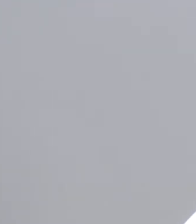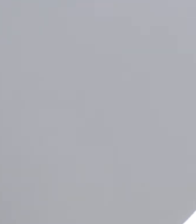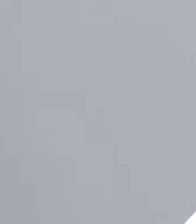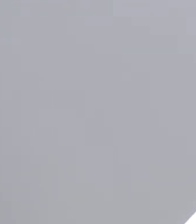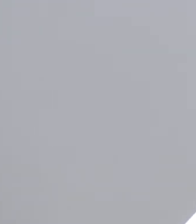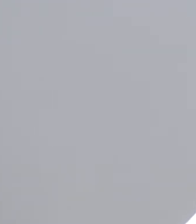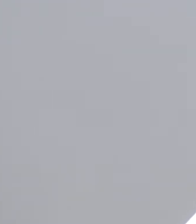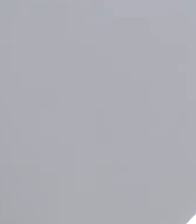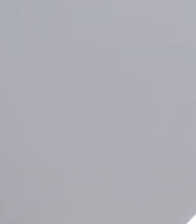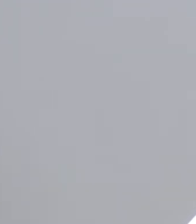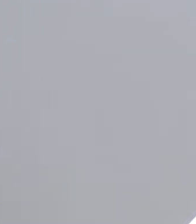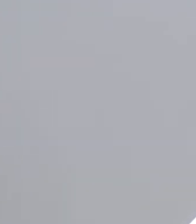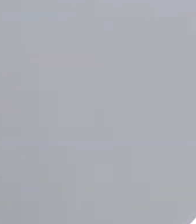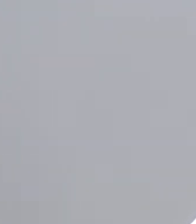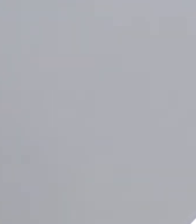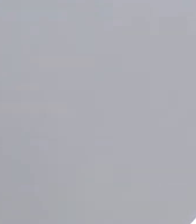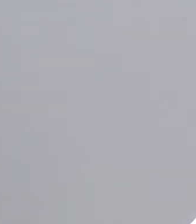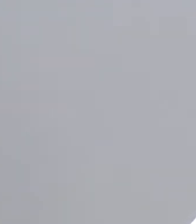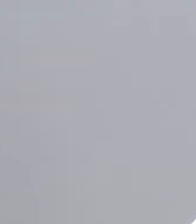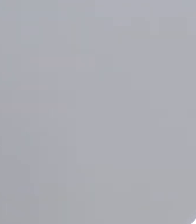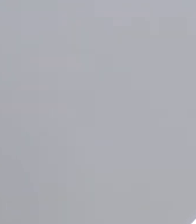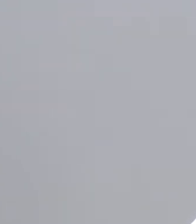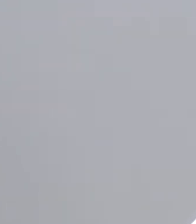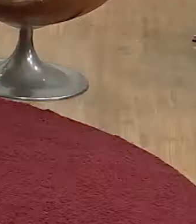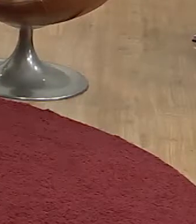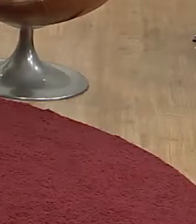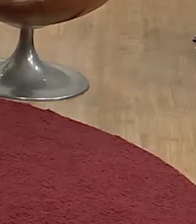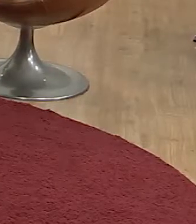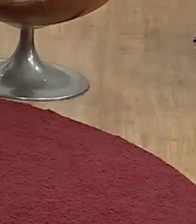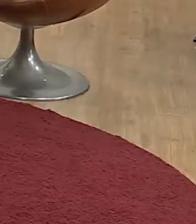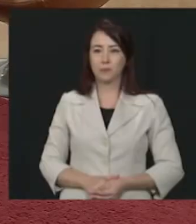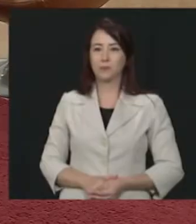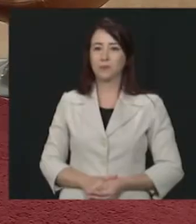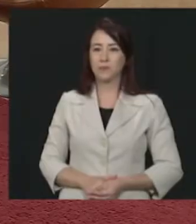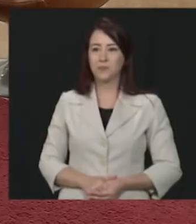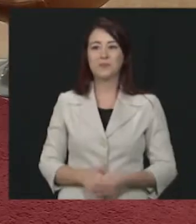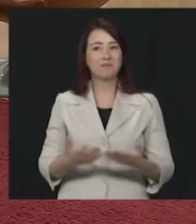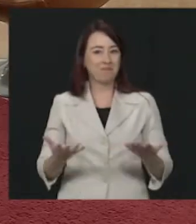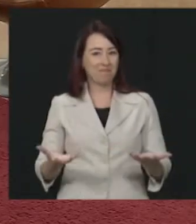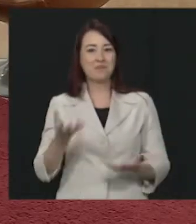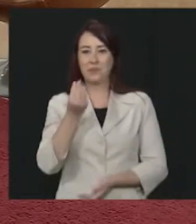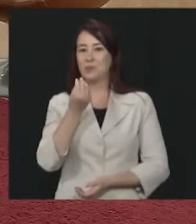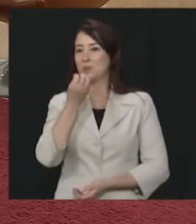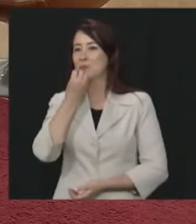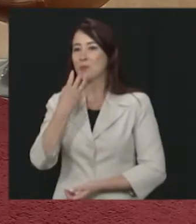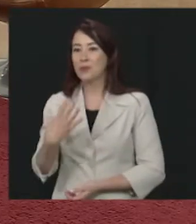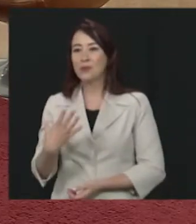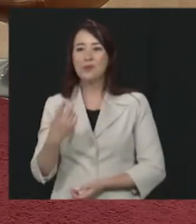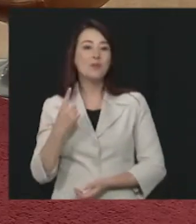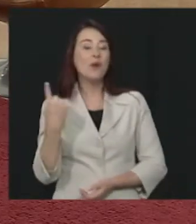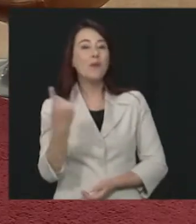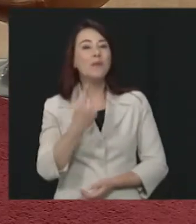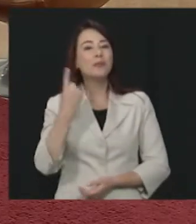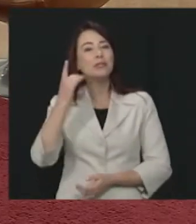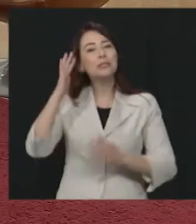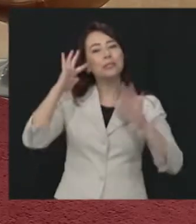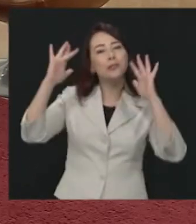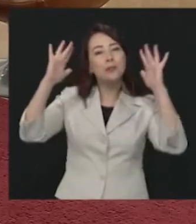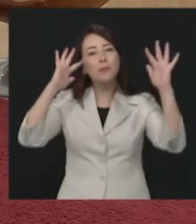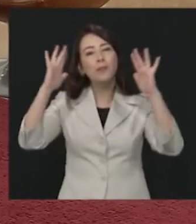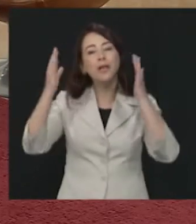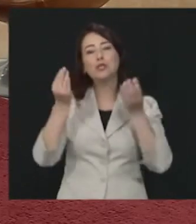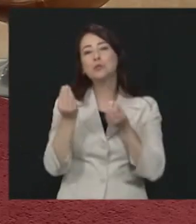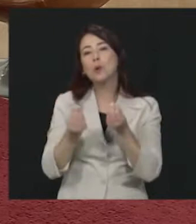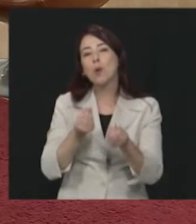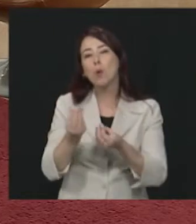língua de sinais. É um dos requisitos para cursar o curso. É muito bacana quando a gente pensa que